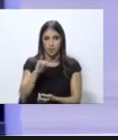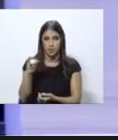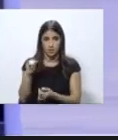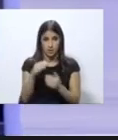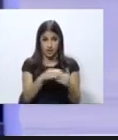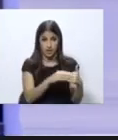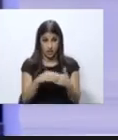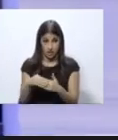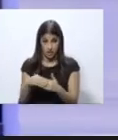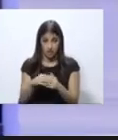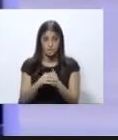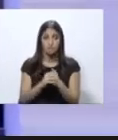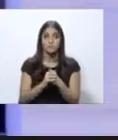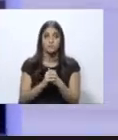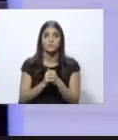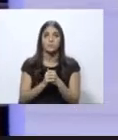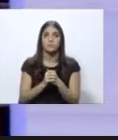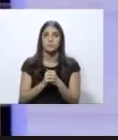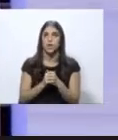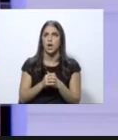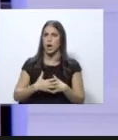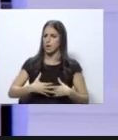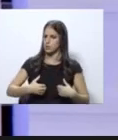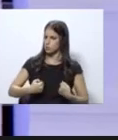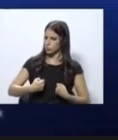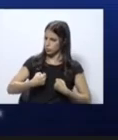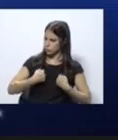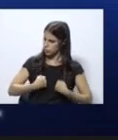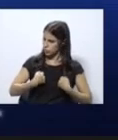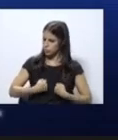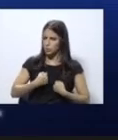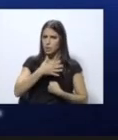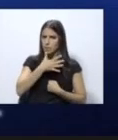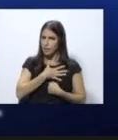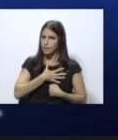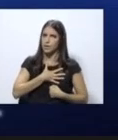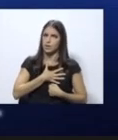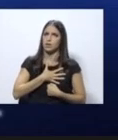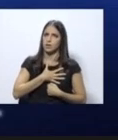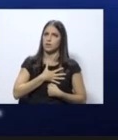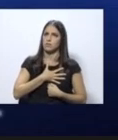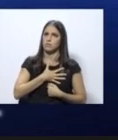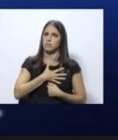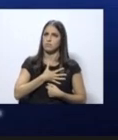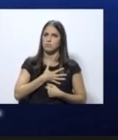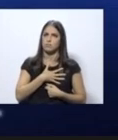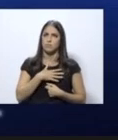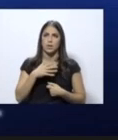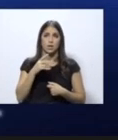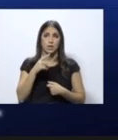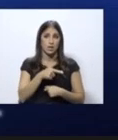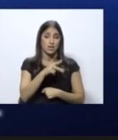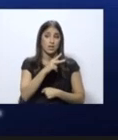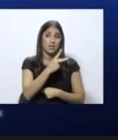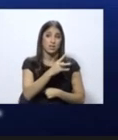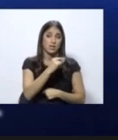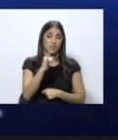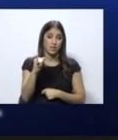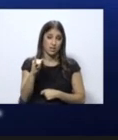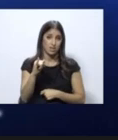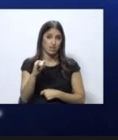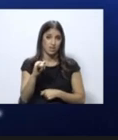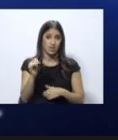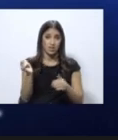trabalhava, como um furioso adepto do Benfica. O senhor Rui Pedro Brás está na TVI, não está ao serviço da